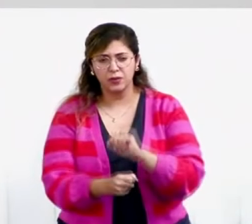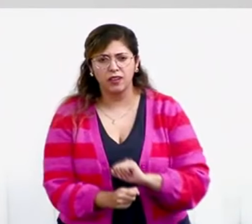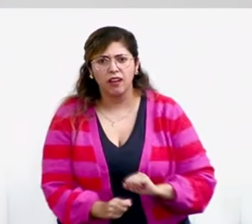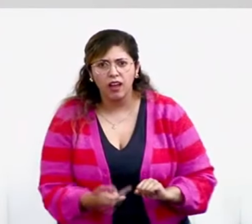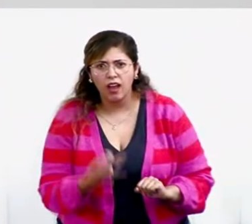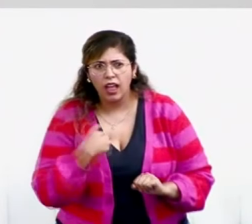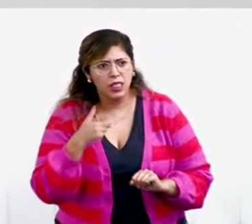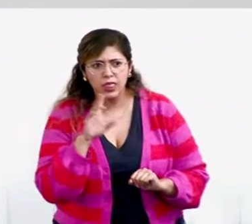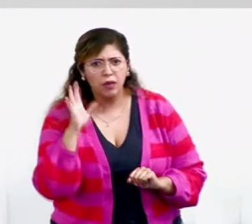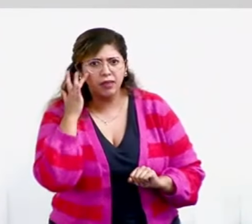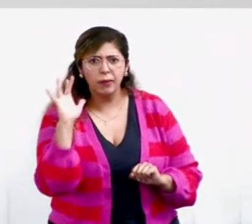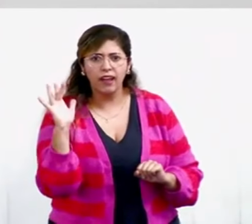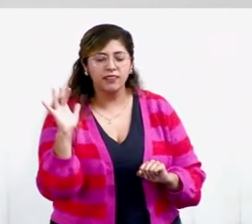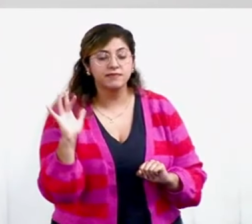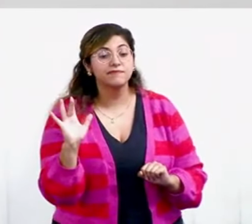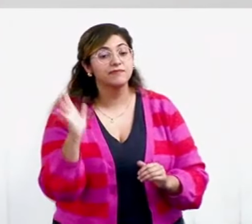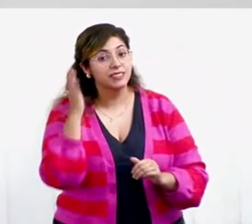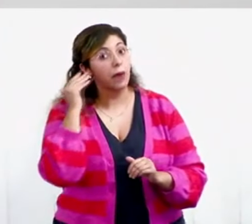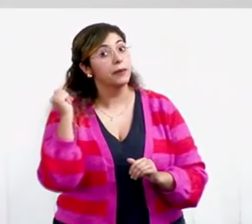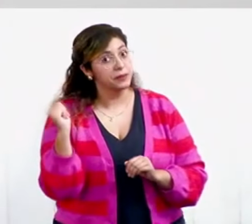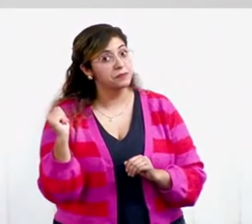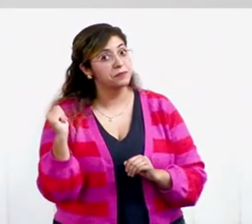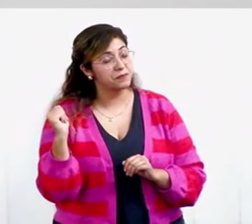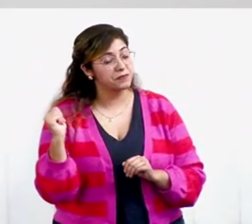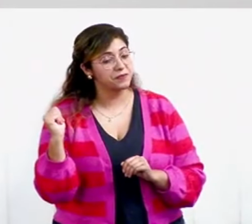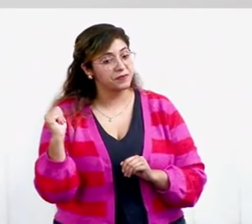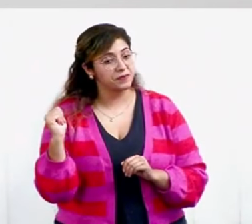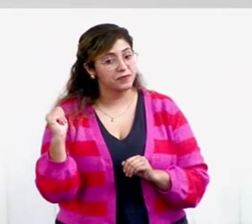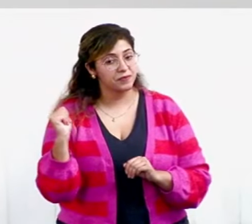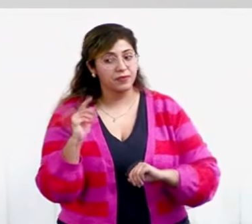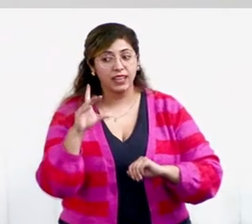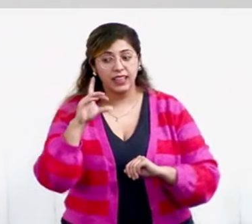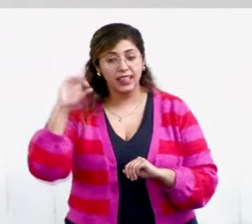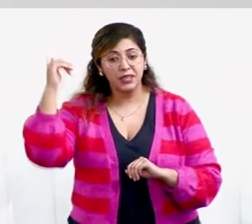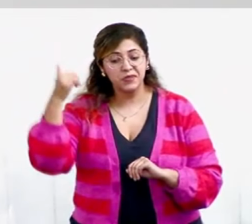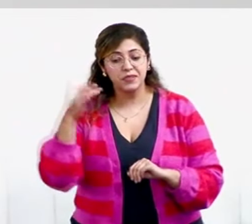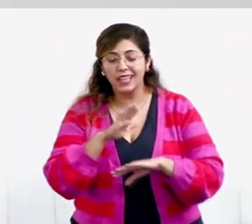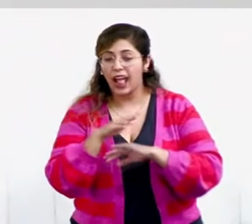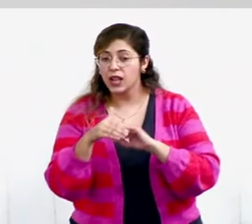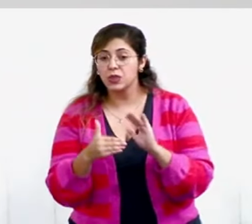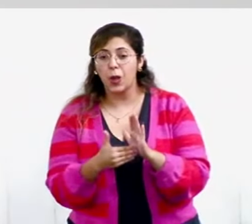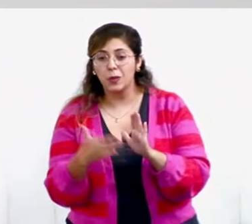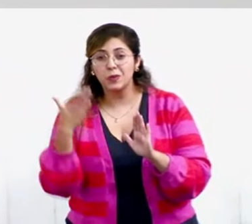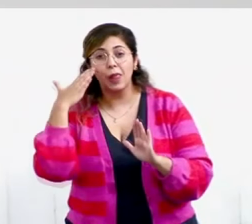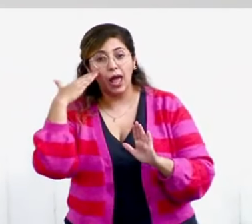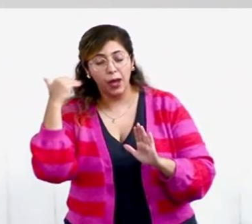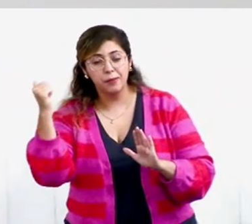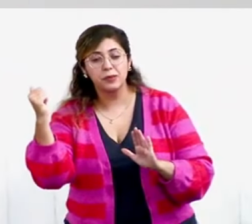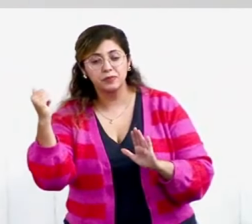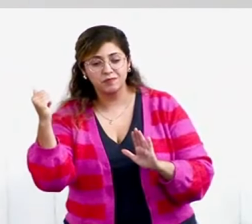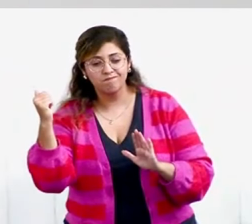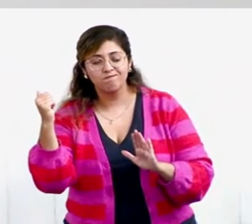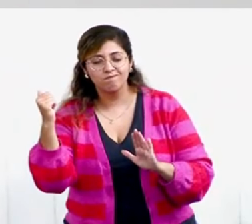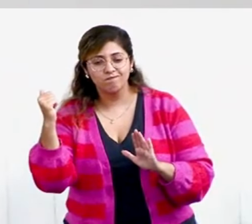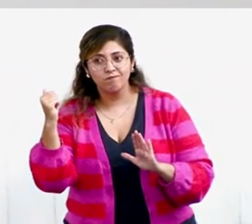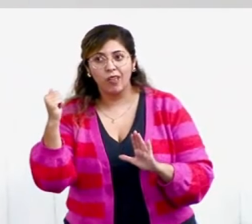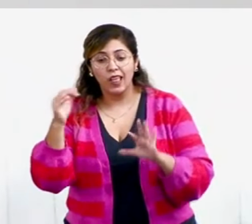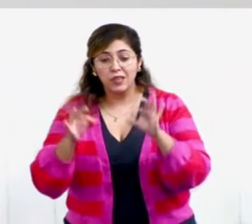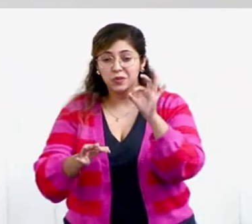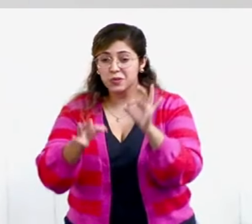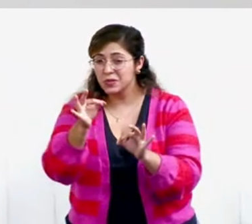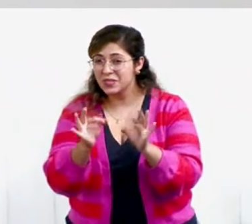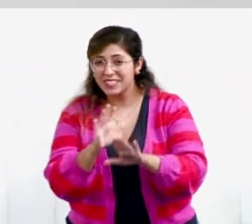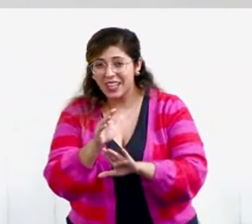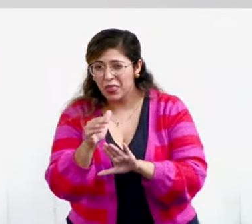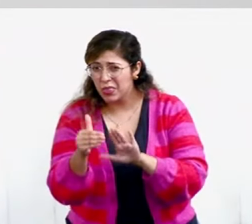não. Ele só se revela mostrando que você recebe o juízo